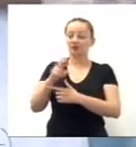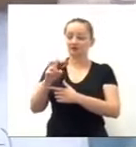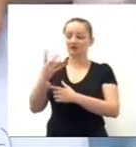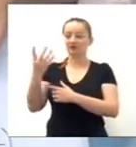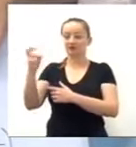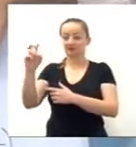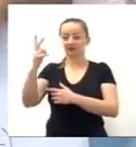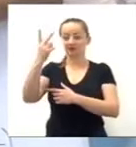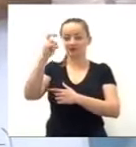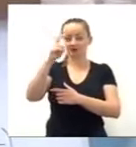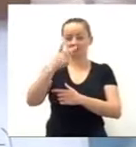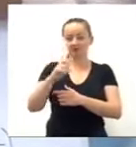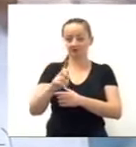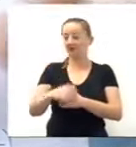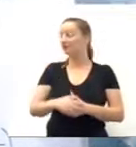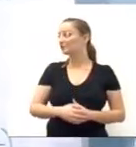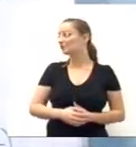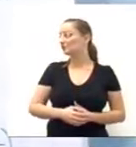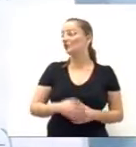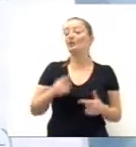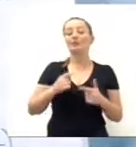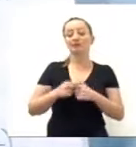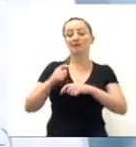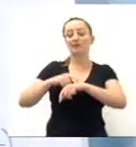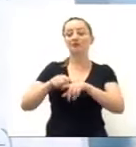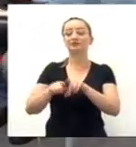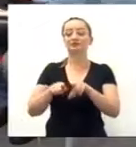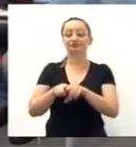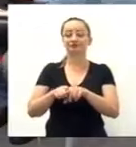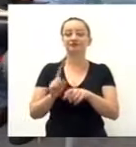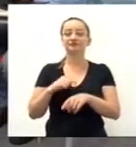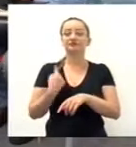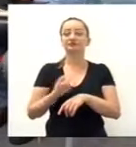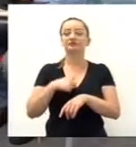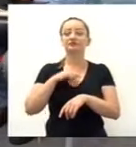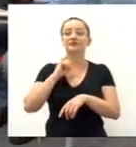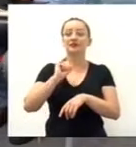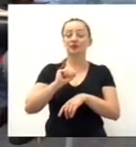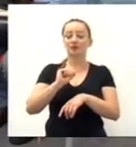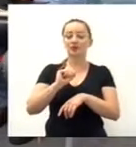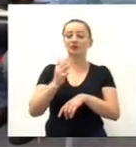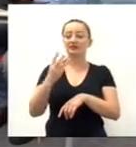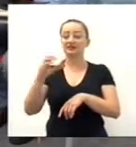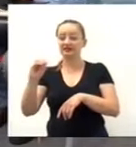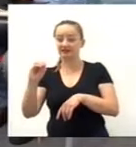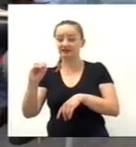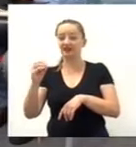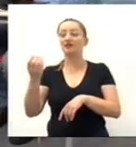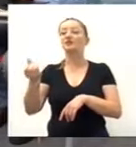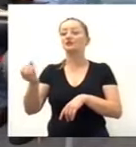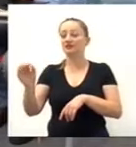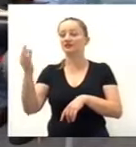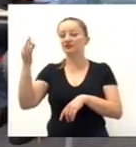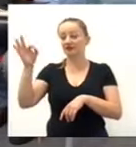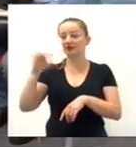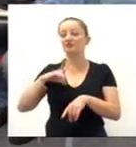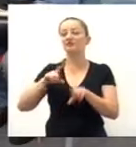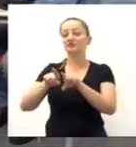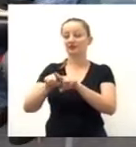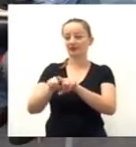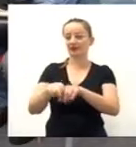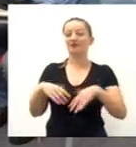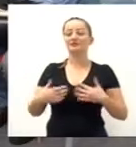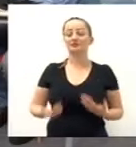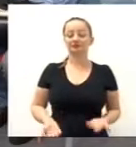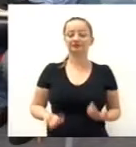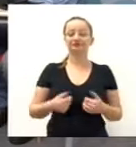45. Por quê? Por causa também do tempo, porque nós temos também de 30 e 60 graus, tá?